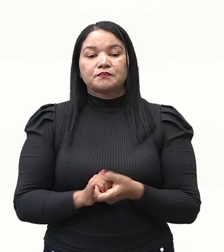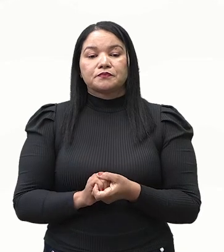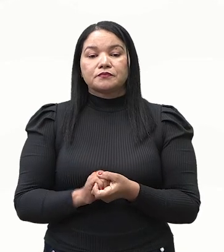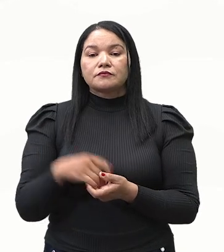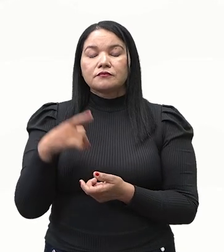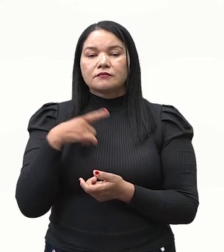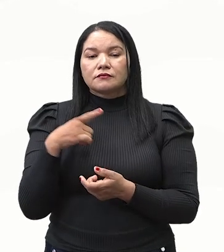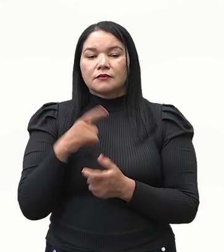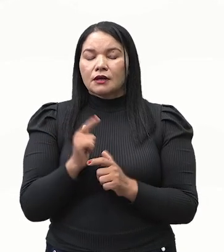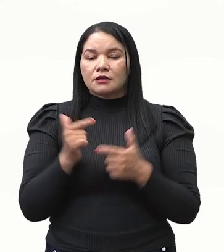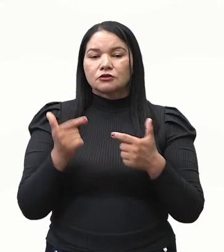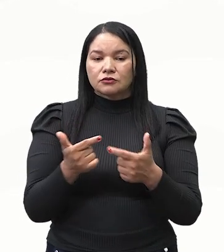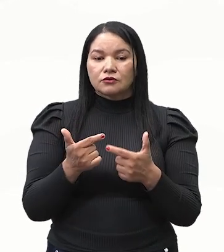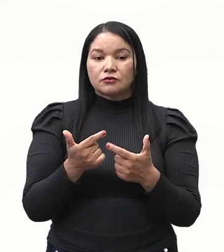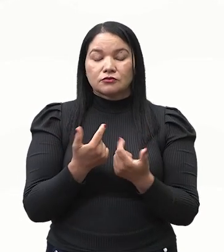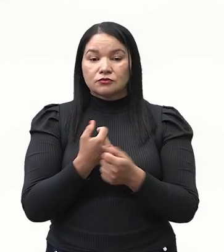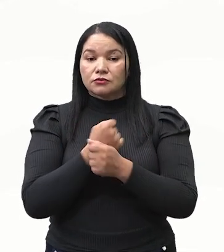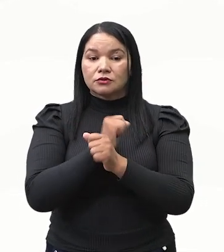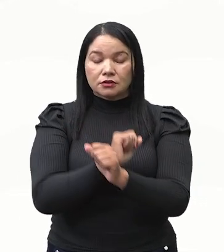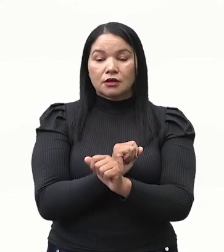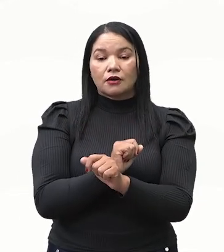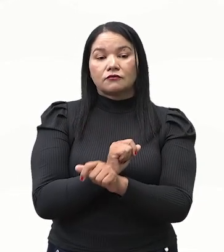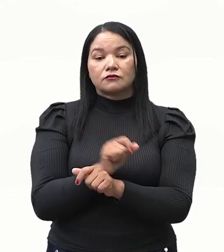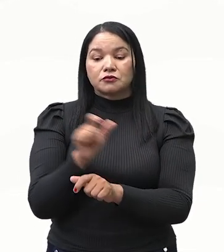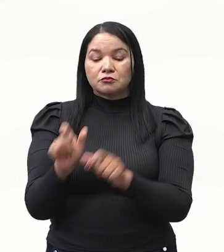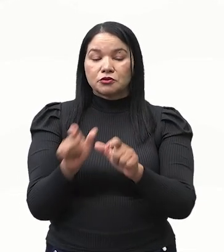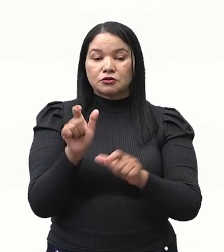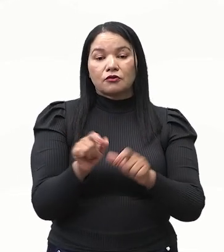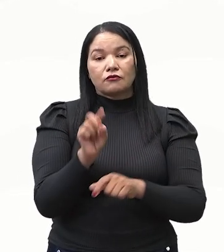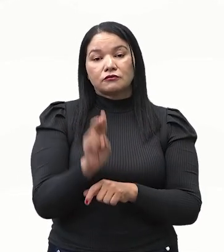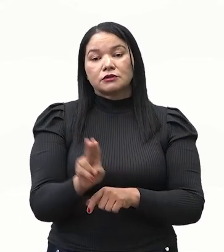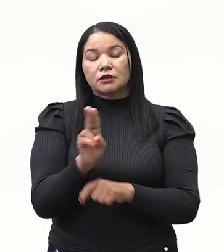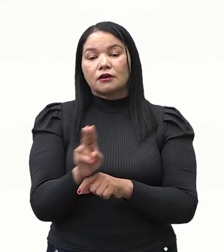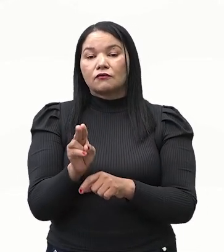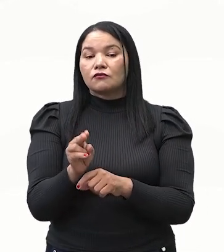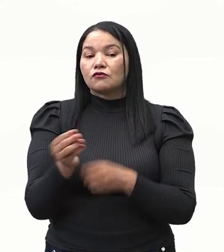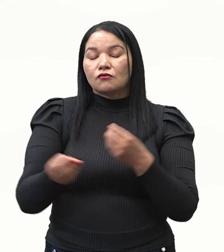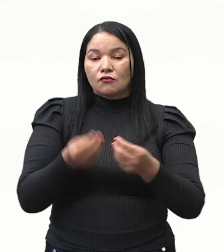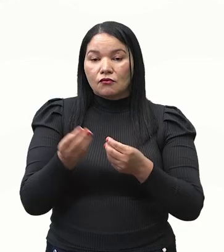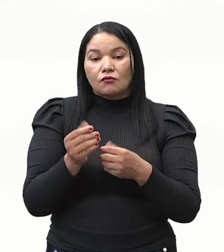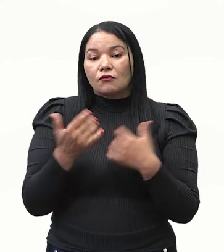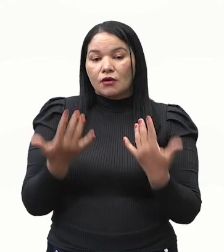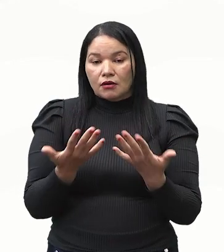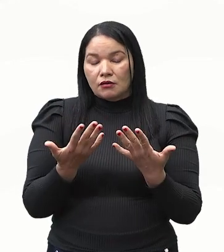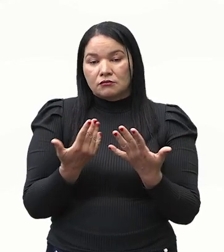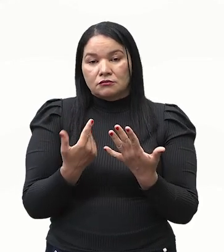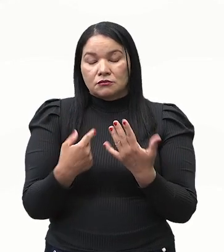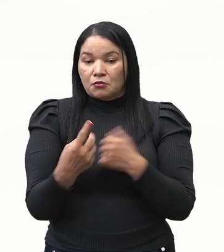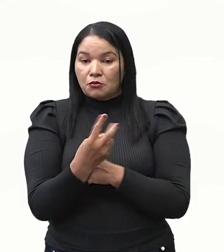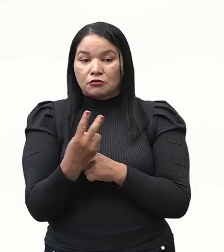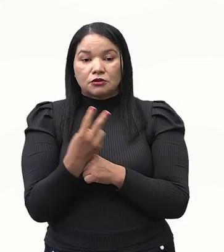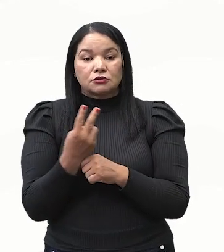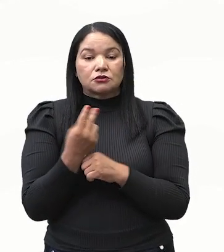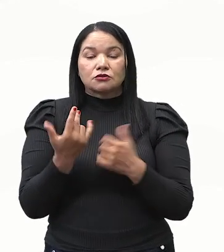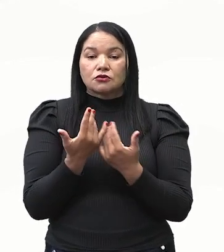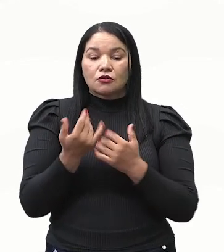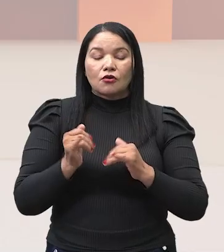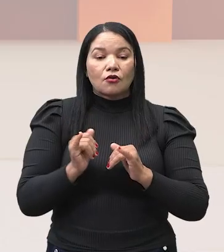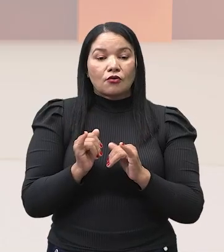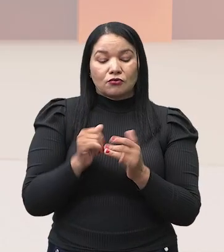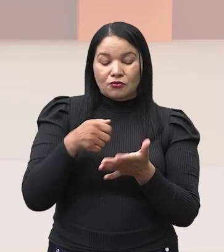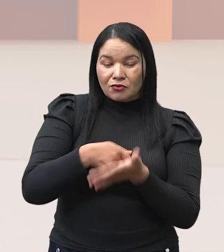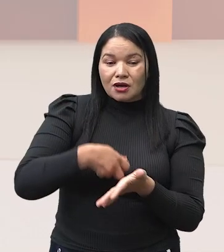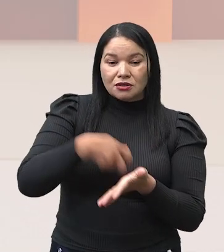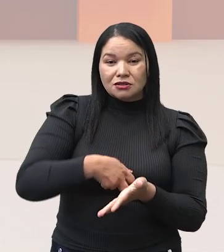escravizados utilizavam para se defender desses castigos, desses trabalhos forçados?